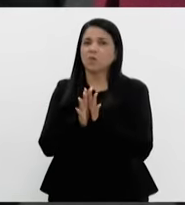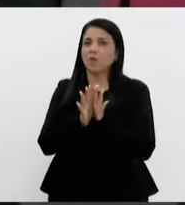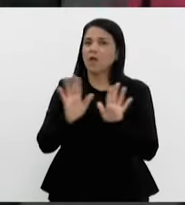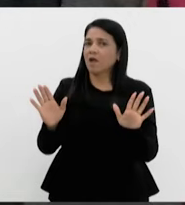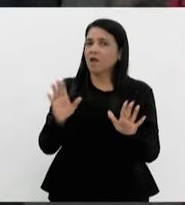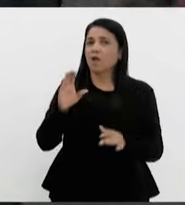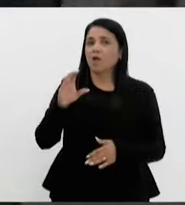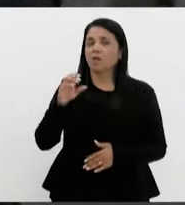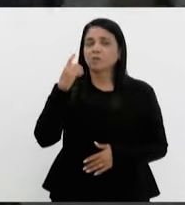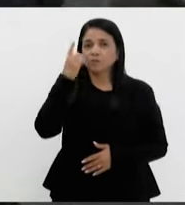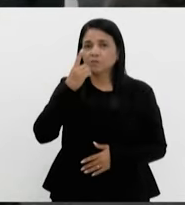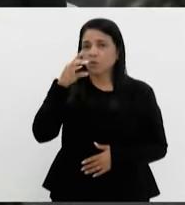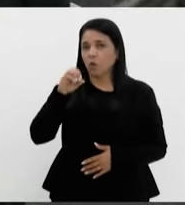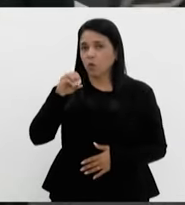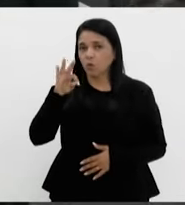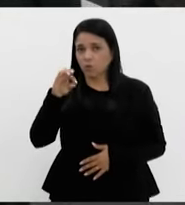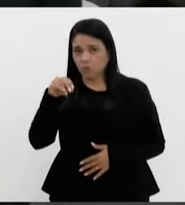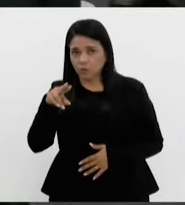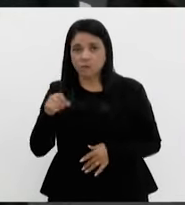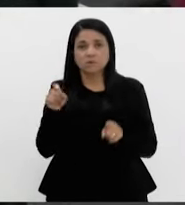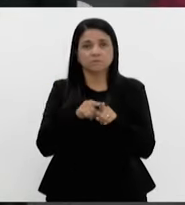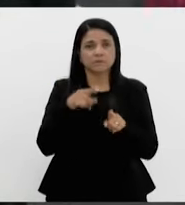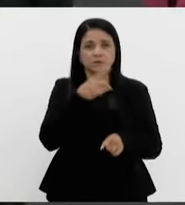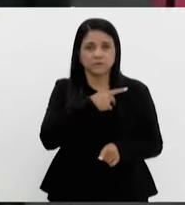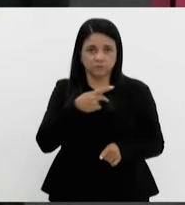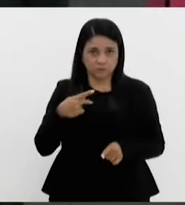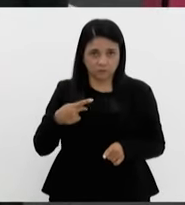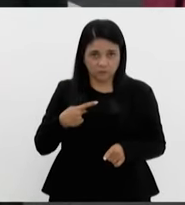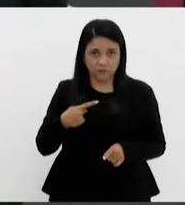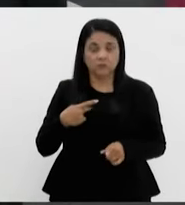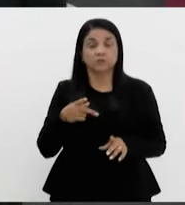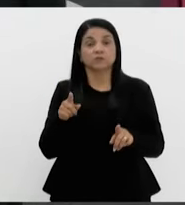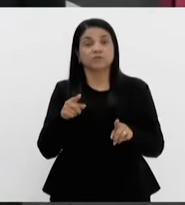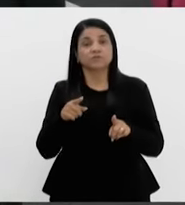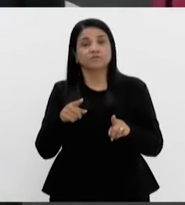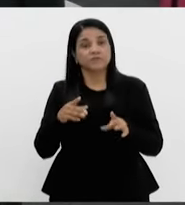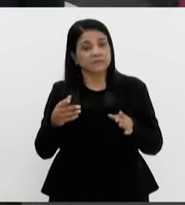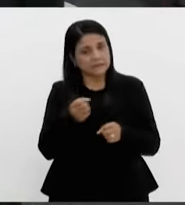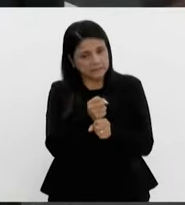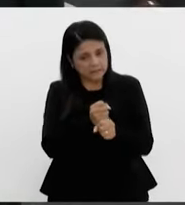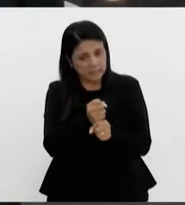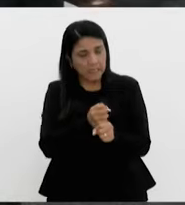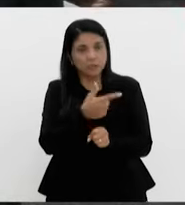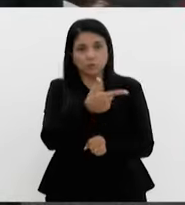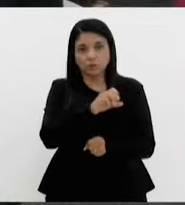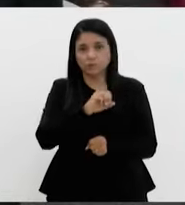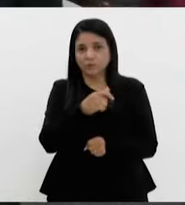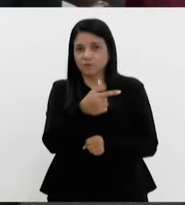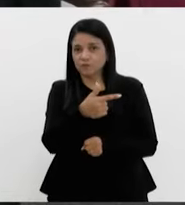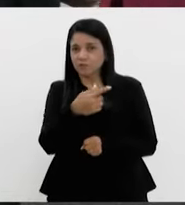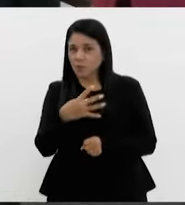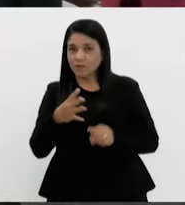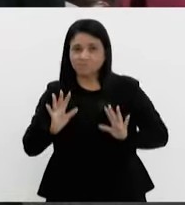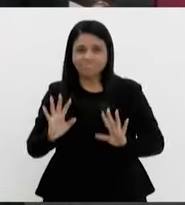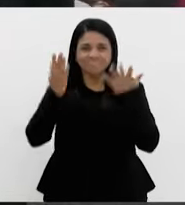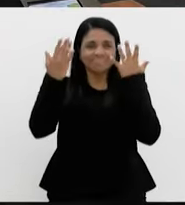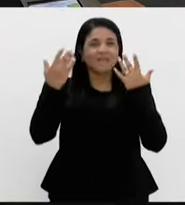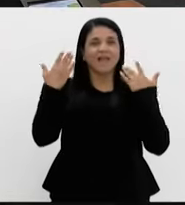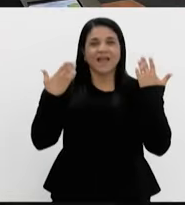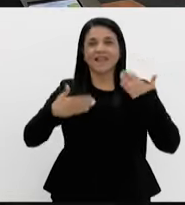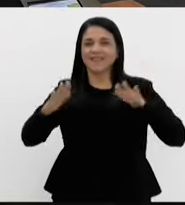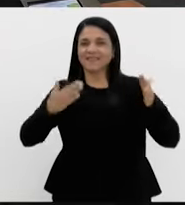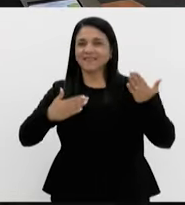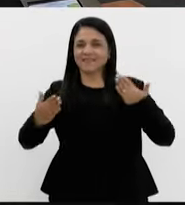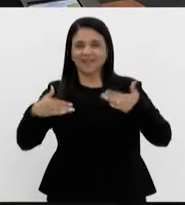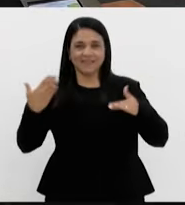vossas excelências, dos pastores, para que possamos fazer com que esse ano seja comemorado com muita alegria e muita fé. Obrigado,